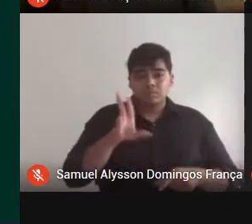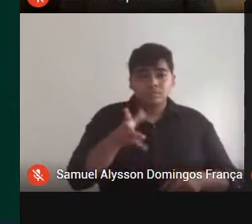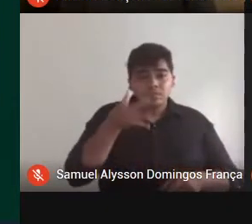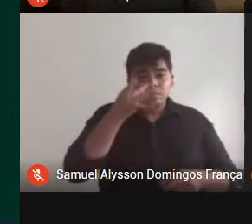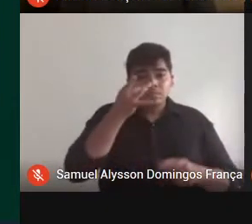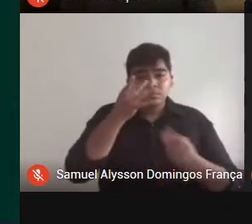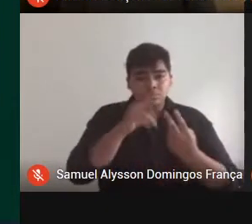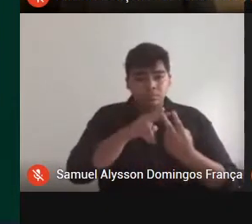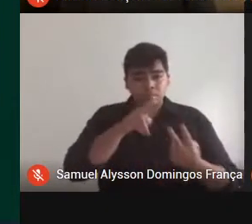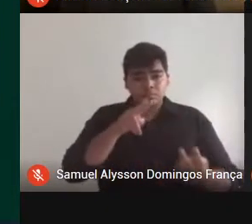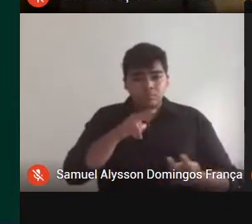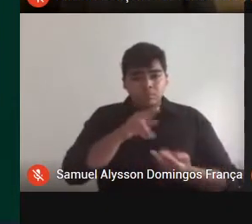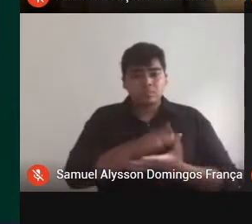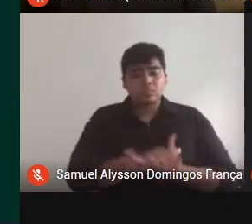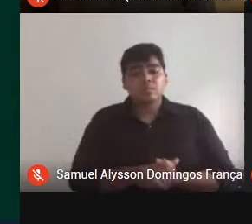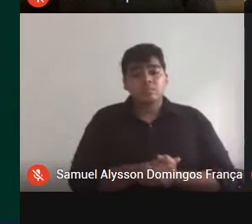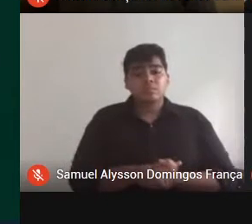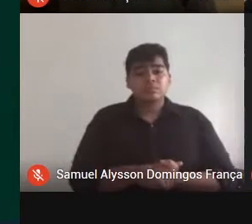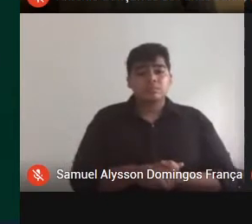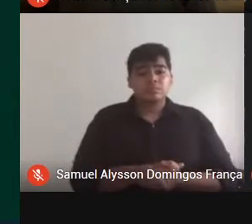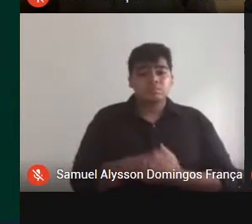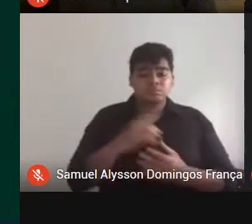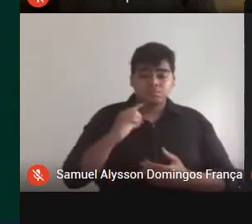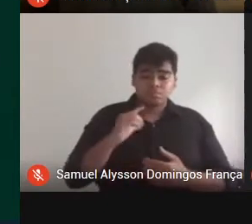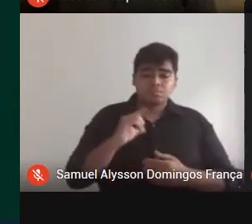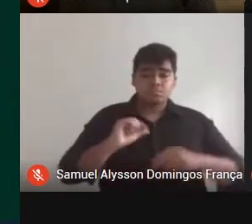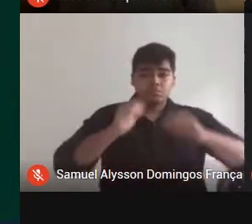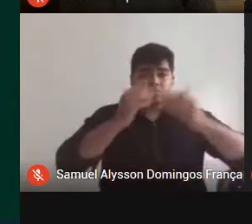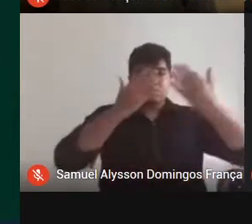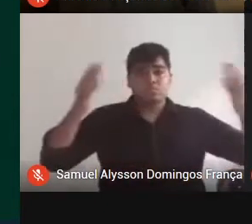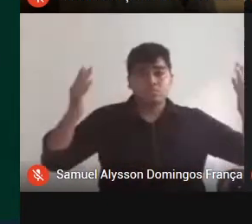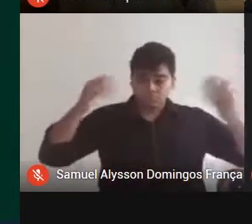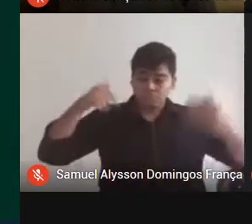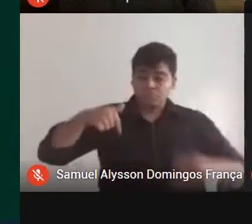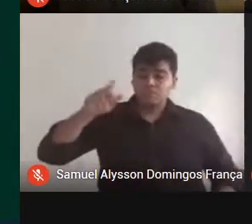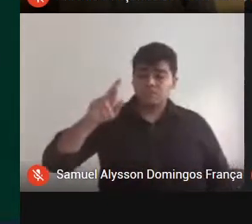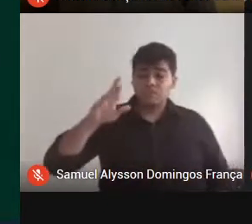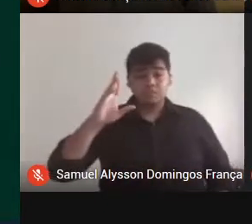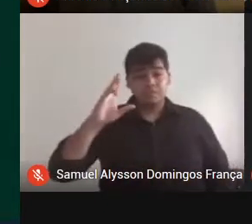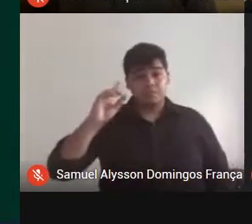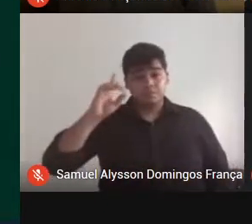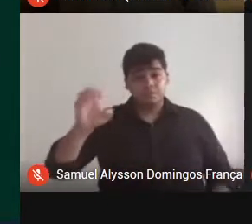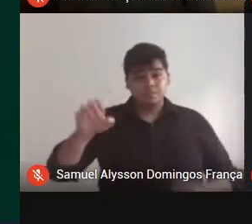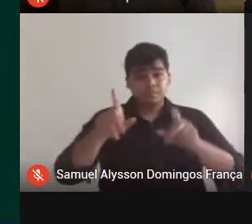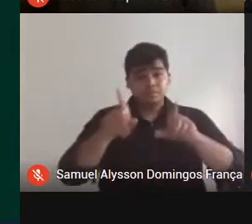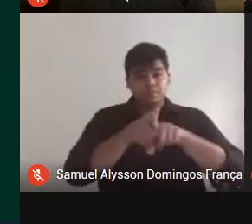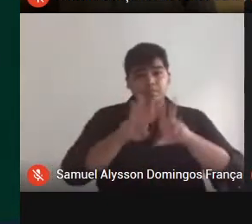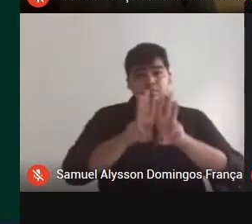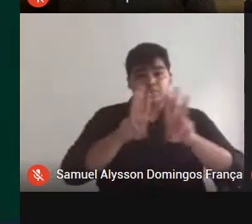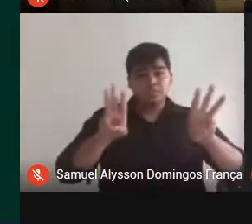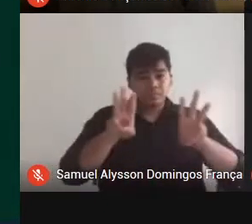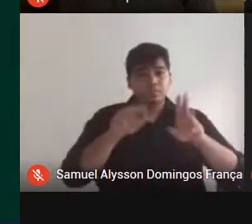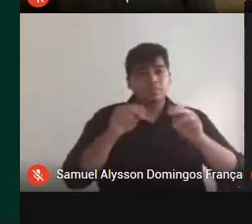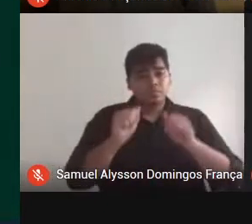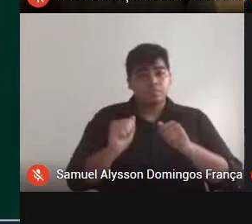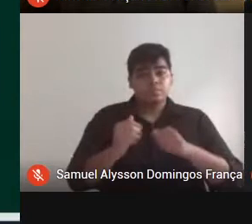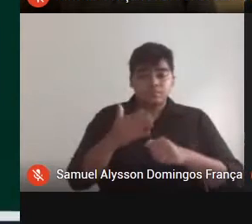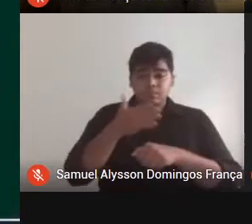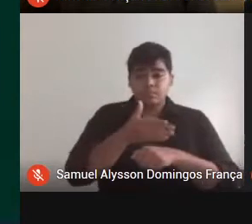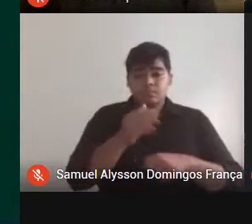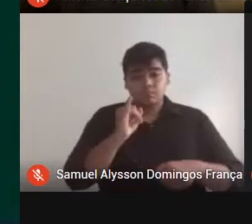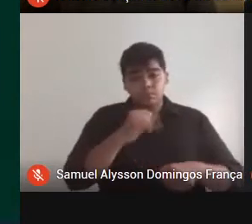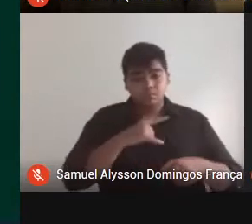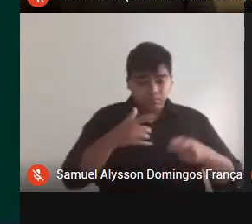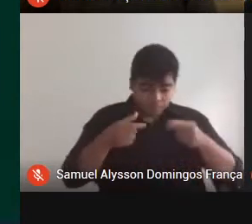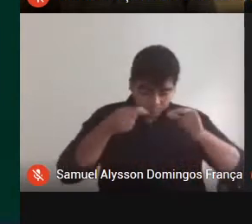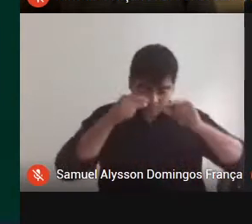vai aparecer na tela de vocês o QR Code, o link, e vocês podem entrar nesses espaços aqui. Se você tiver o óculos, você vai